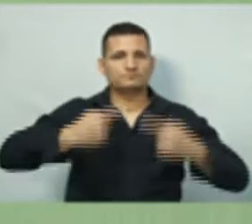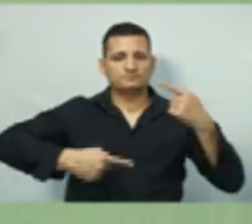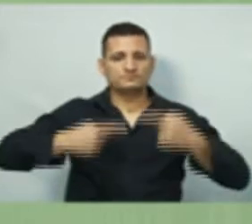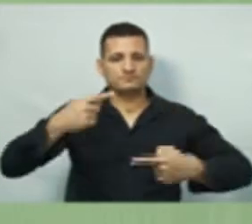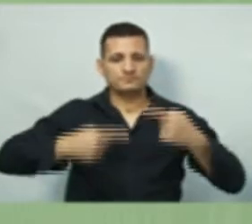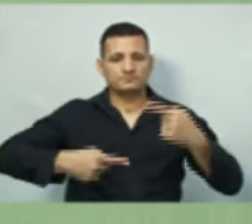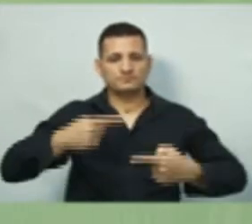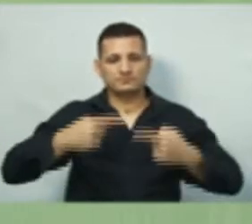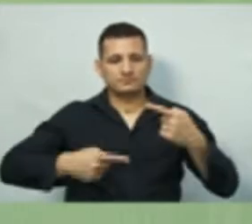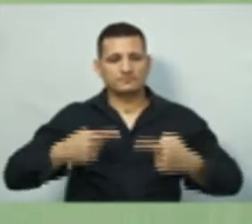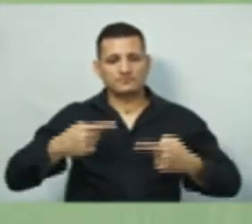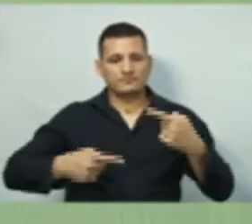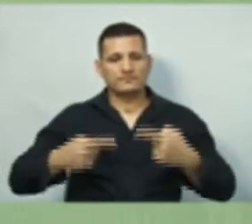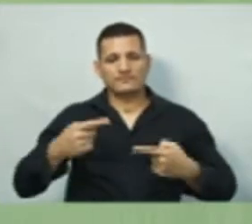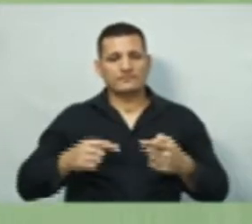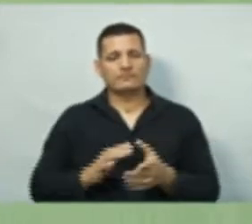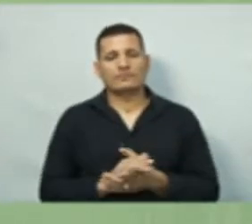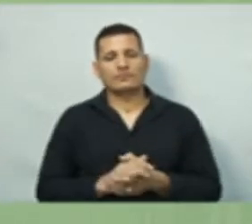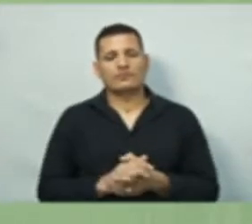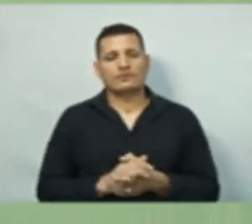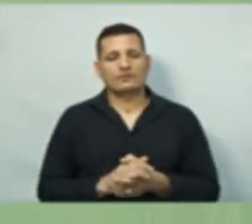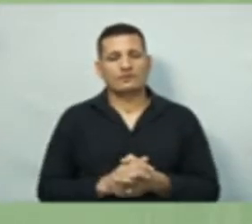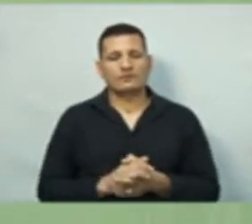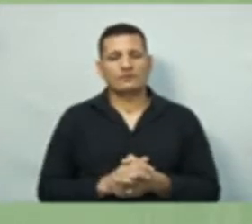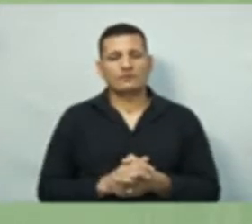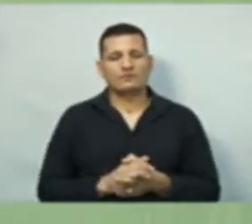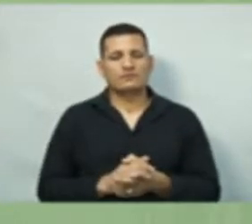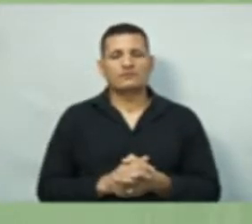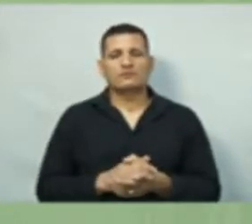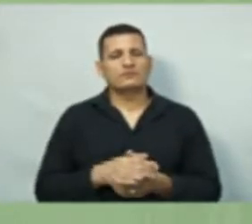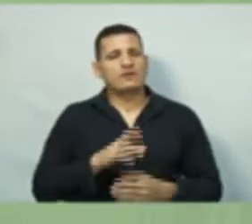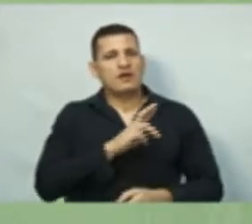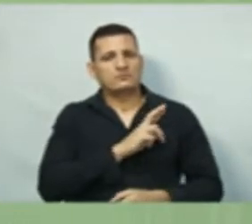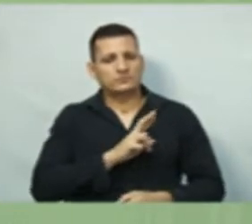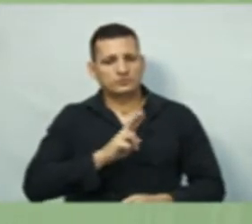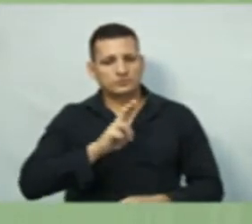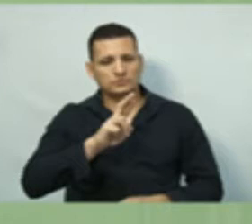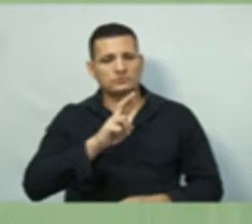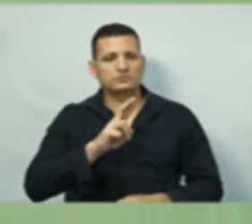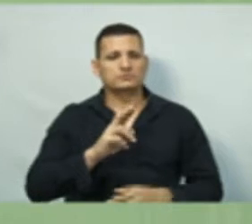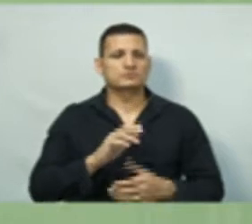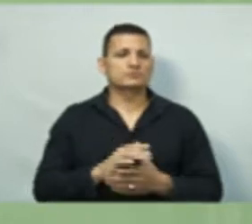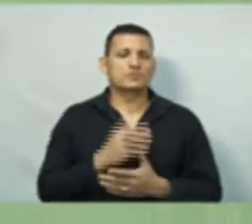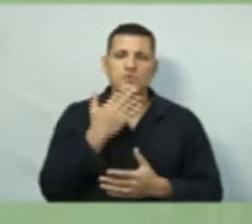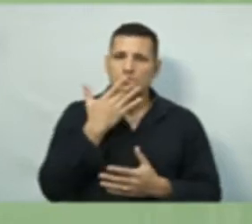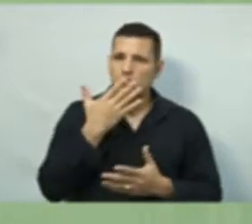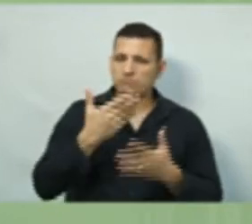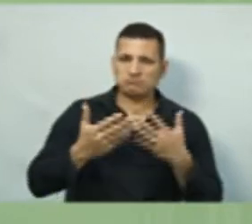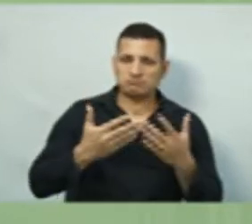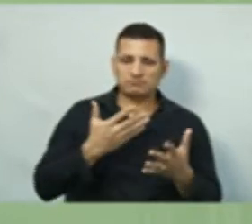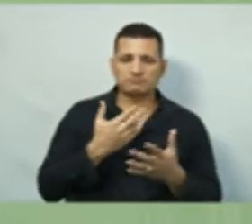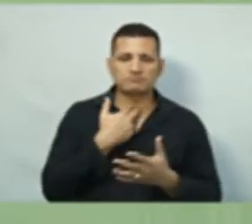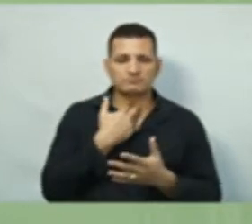e indiscriminação religiosa, racial e social. A prestação de assistência